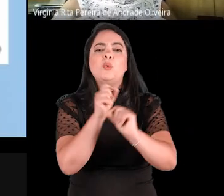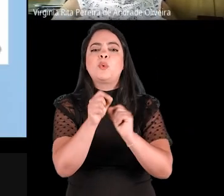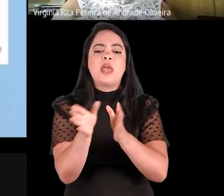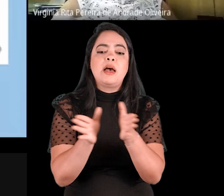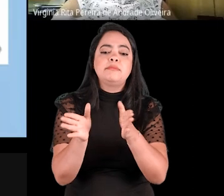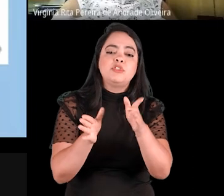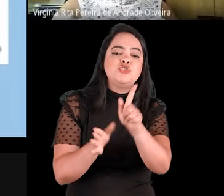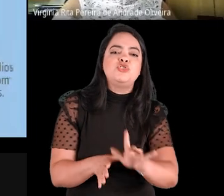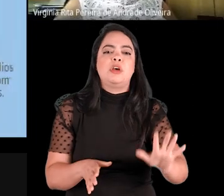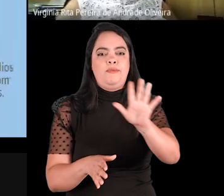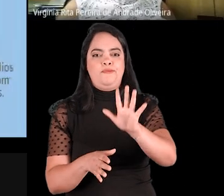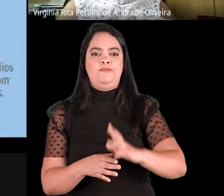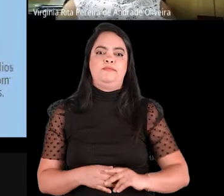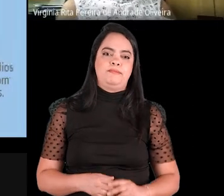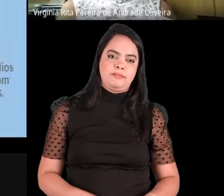Né?